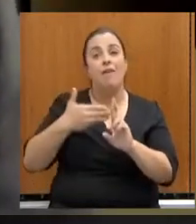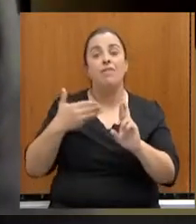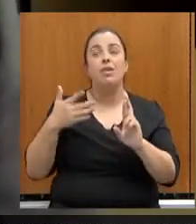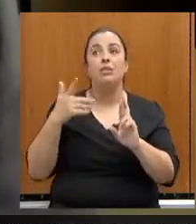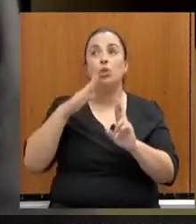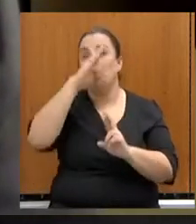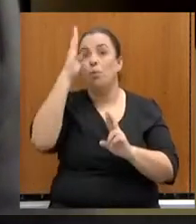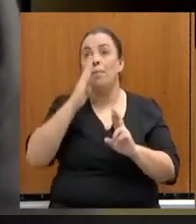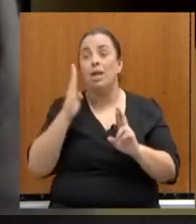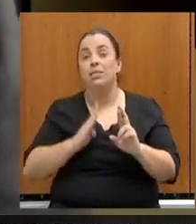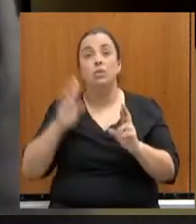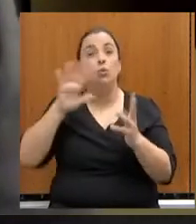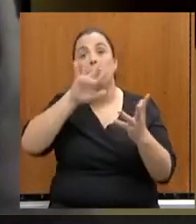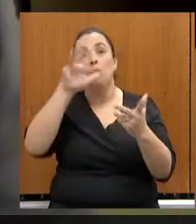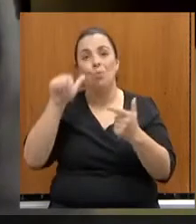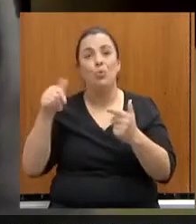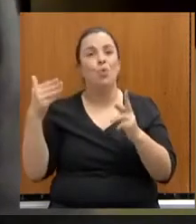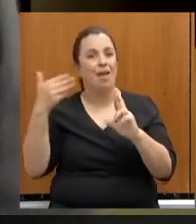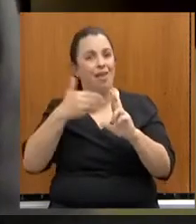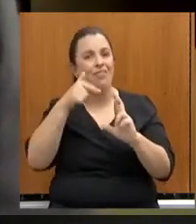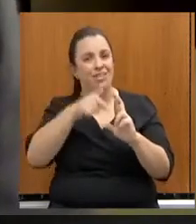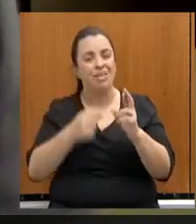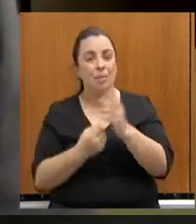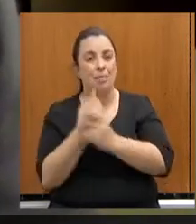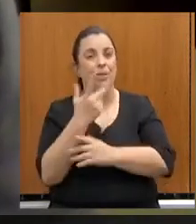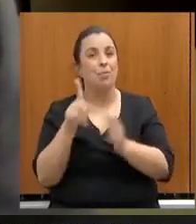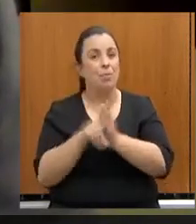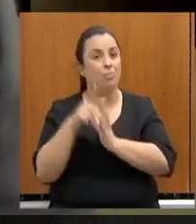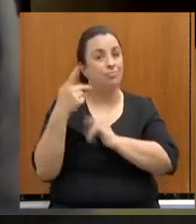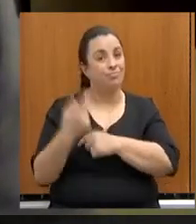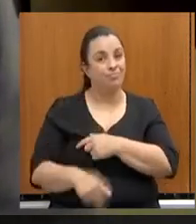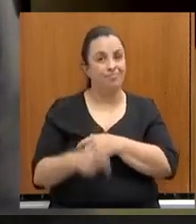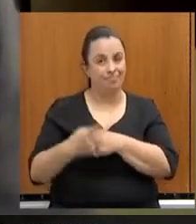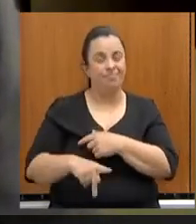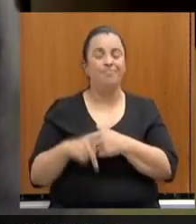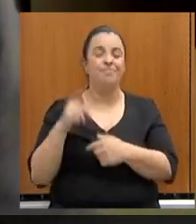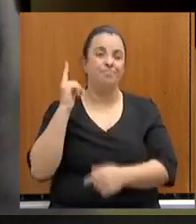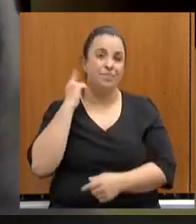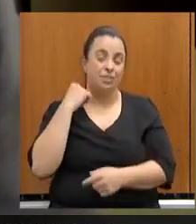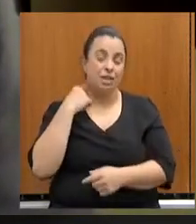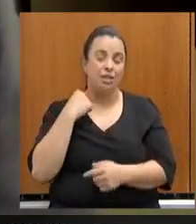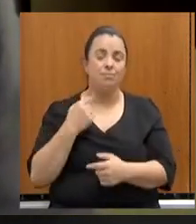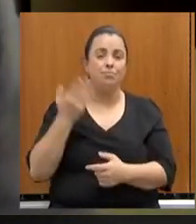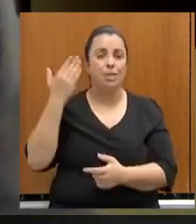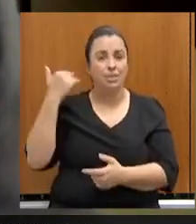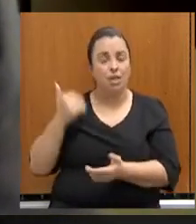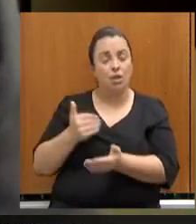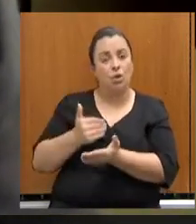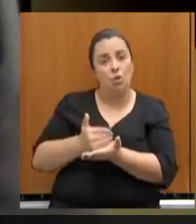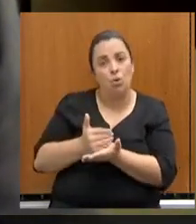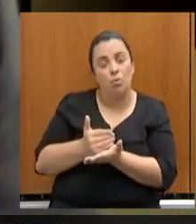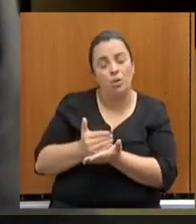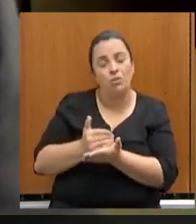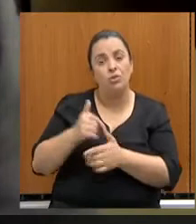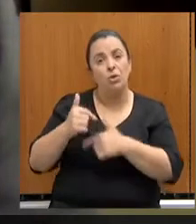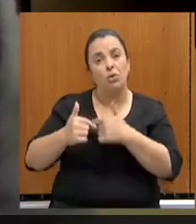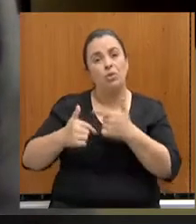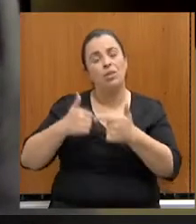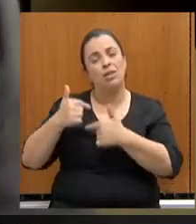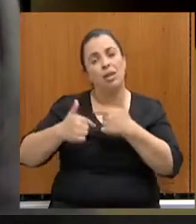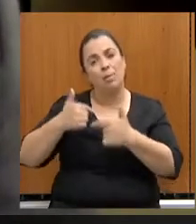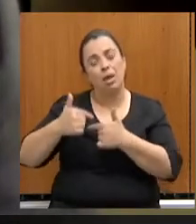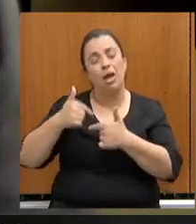é quando nós irritamos o trabalho lá em 2011 e posteriormente e 2015